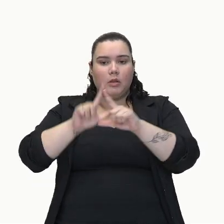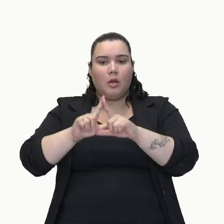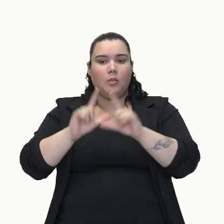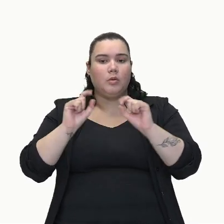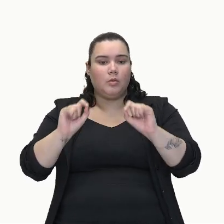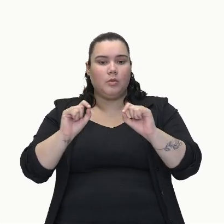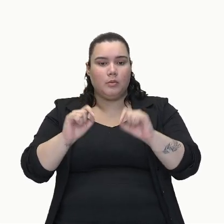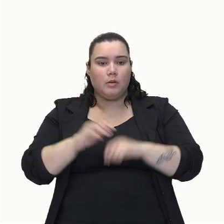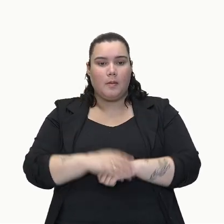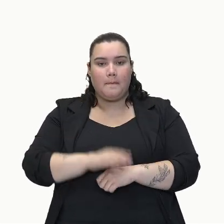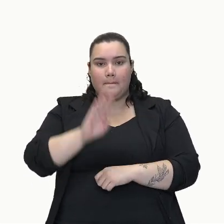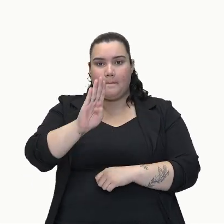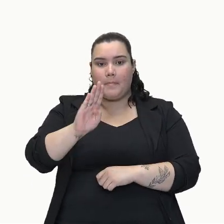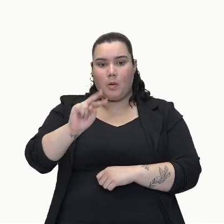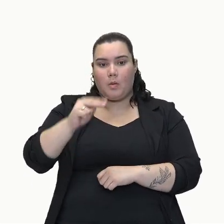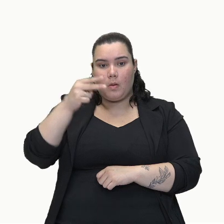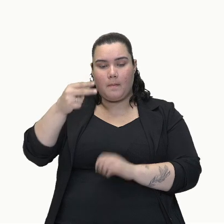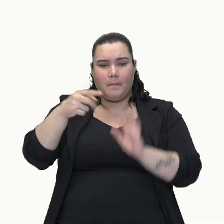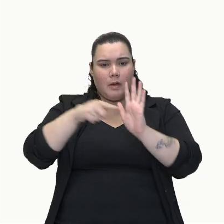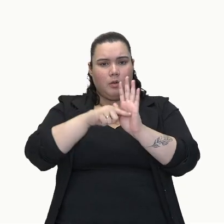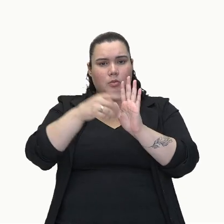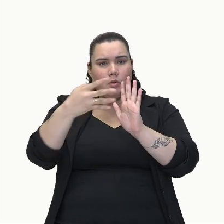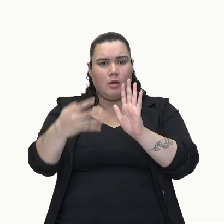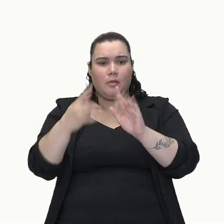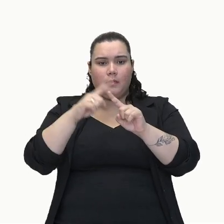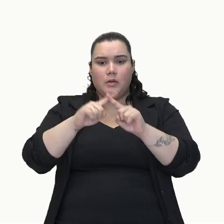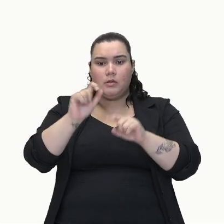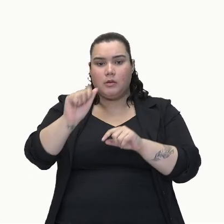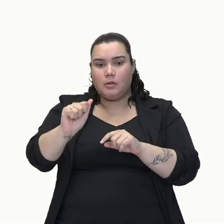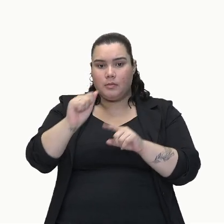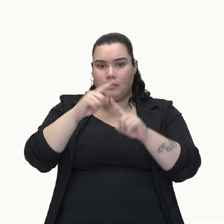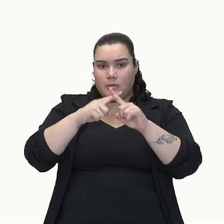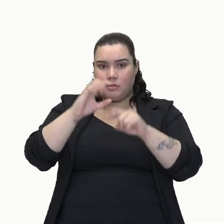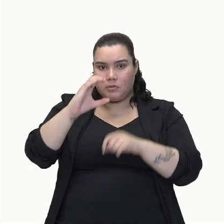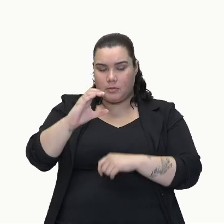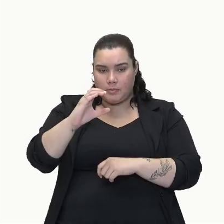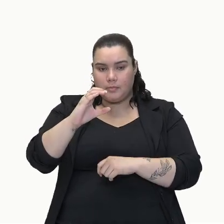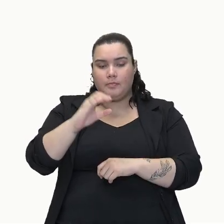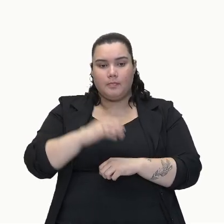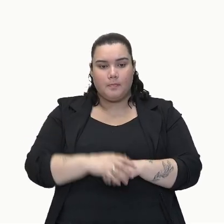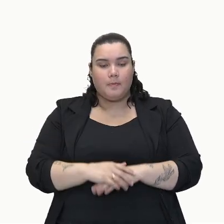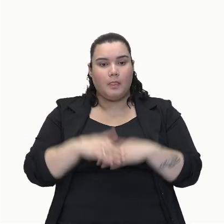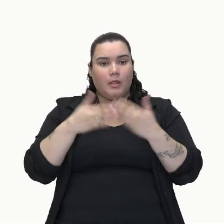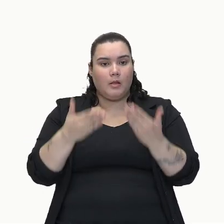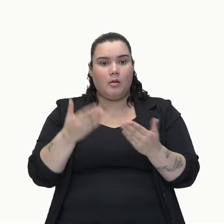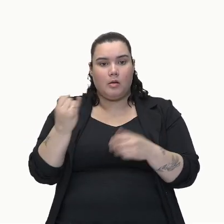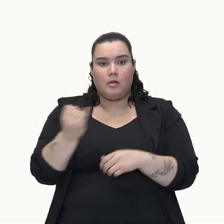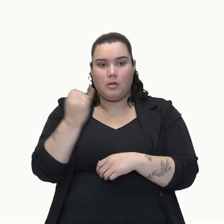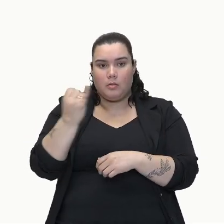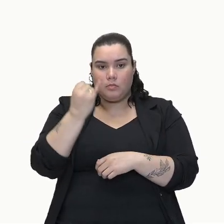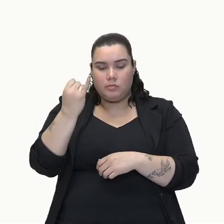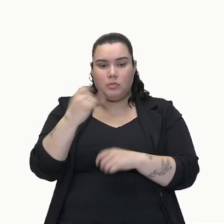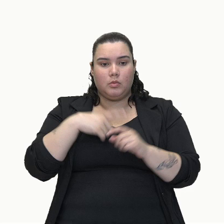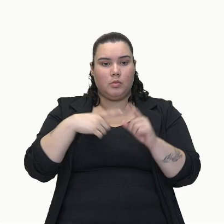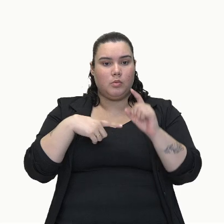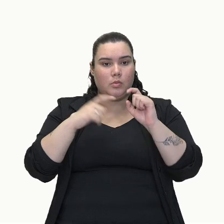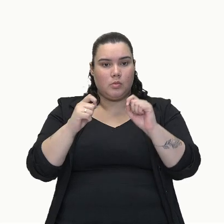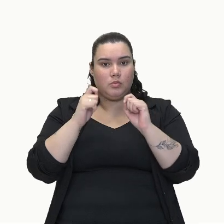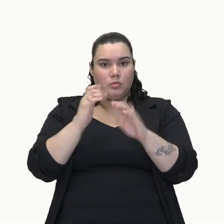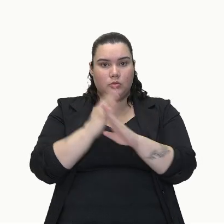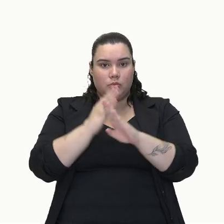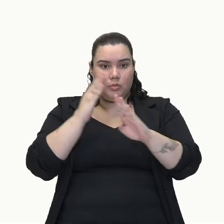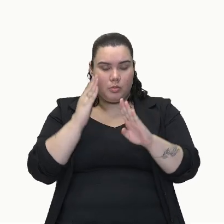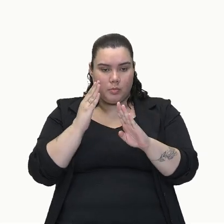É b ao quadrado menos 4 vezes a vezes c. Então, por isso é importante a gente